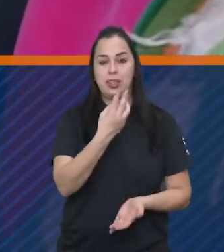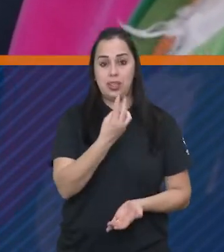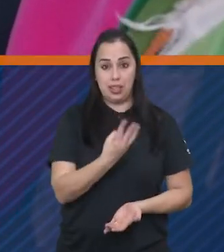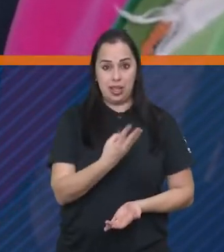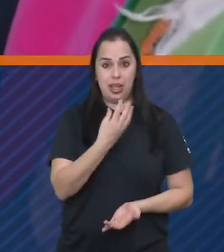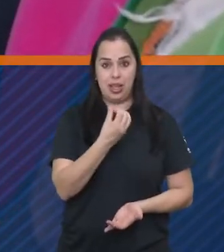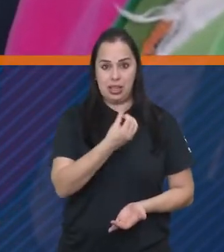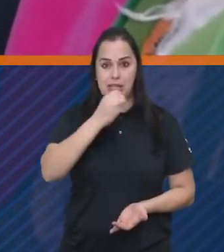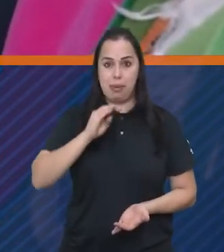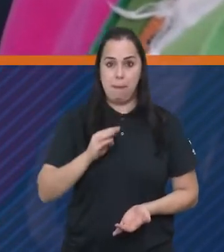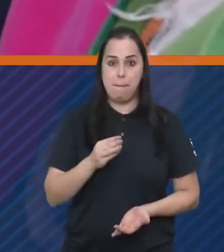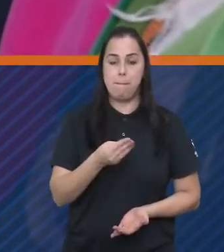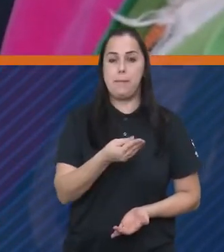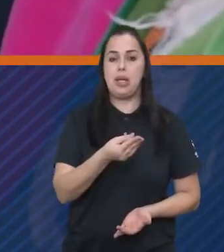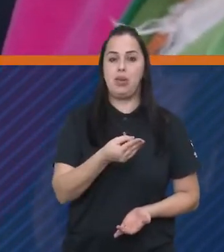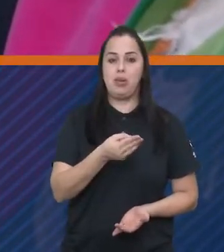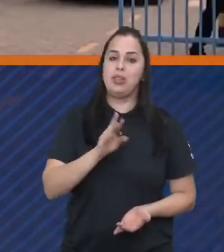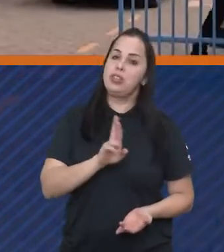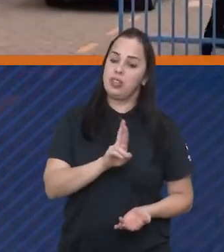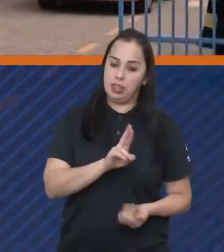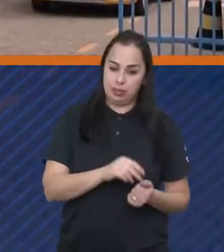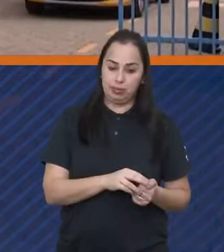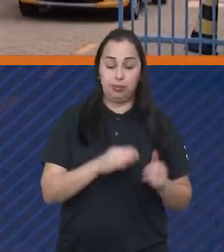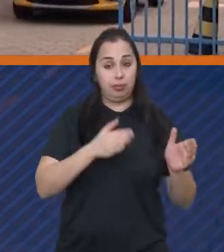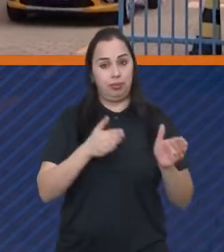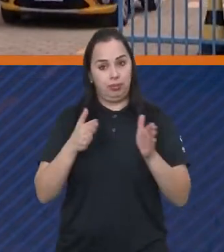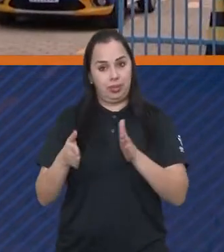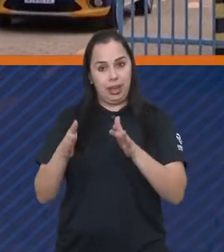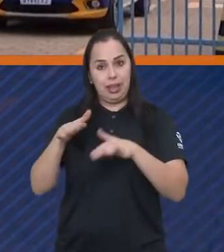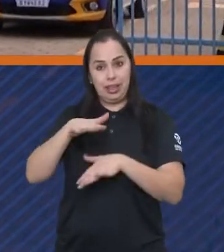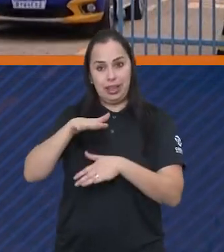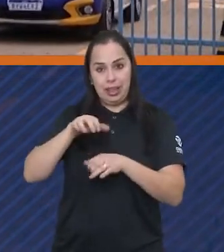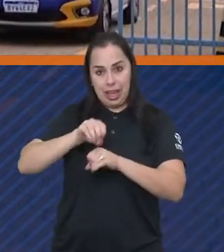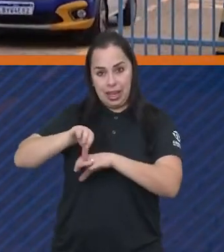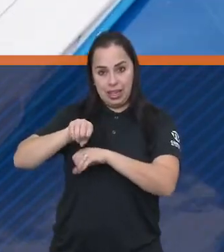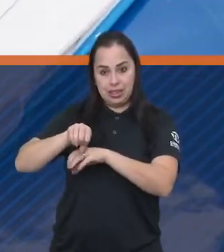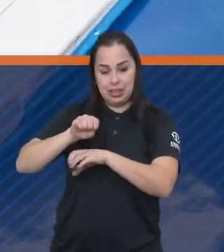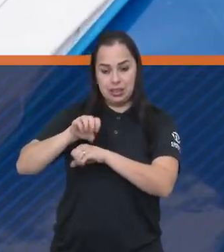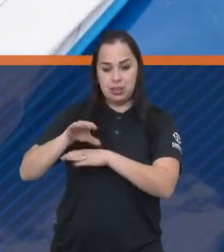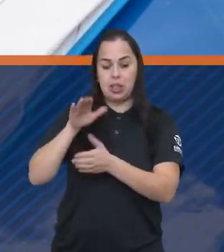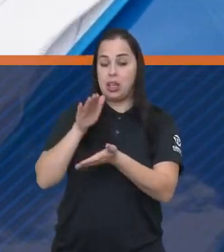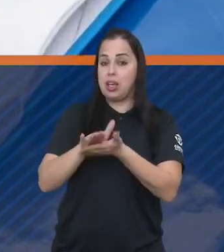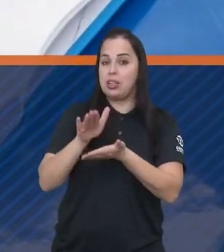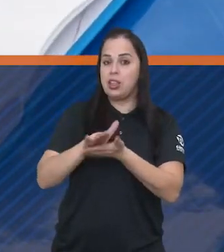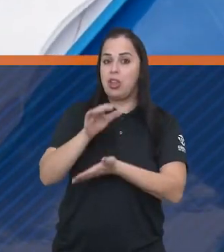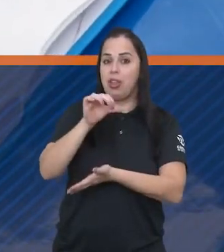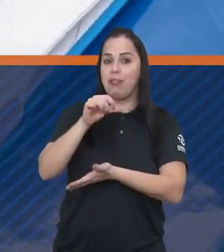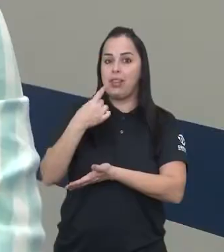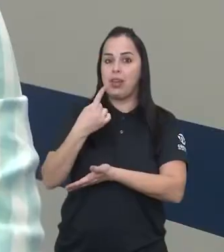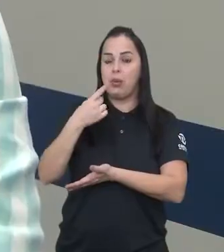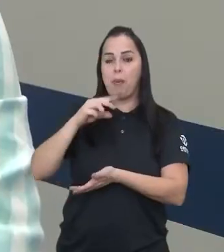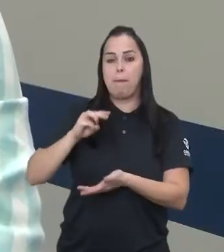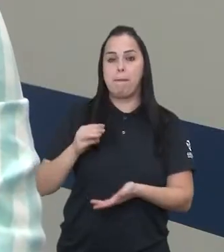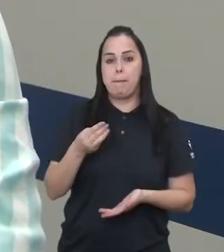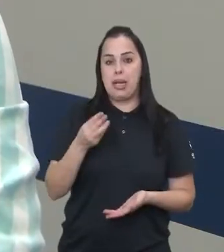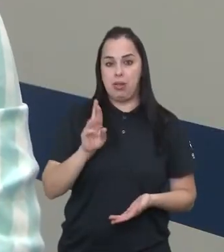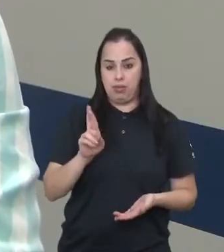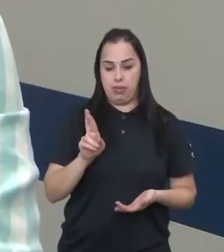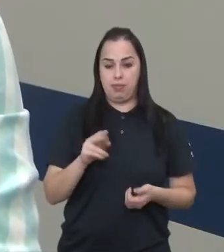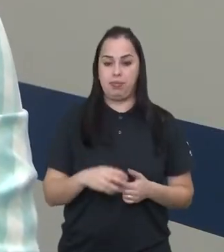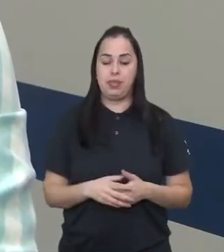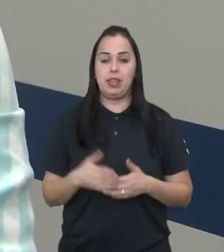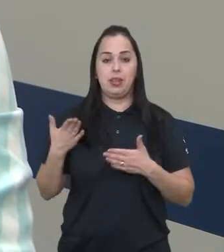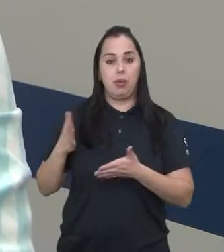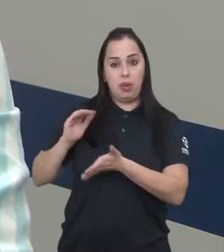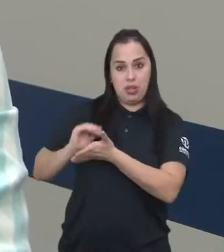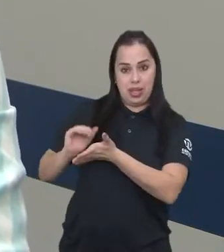de 236 milhões. Já na educação, a Prefeitura teve gasto de 91 milhões. De acordo com o